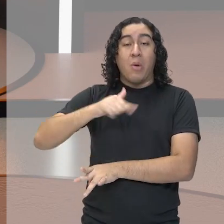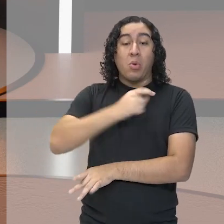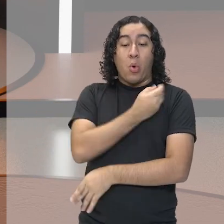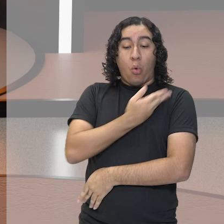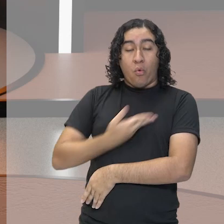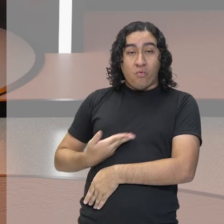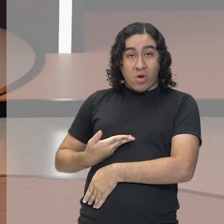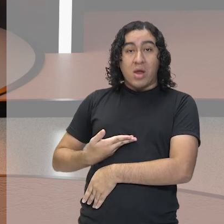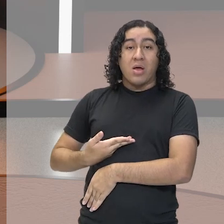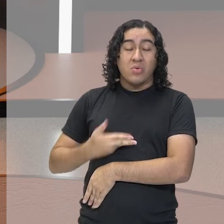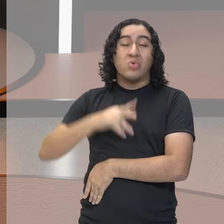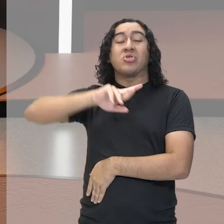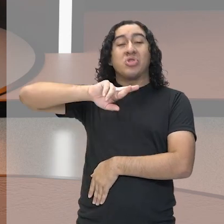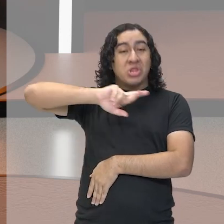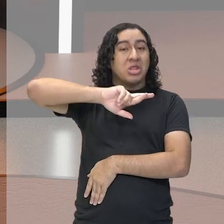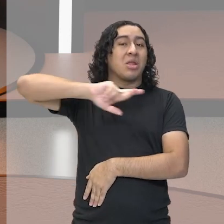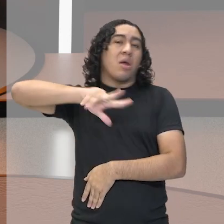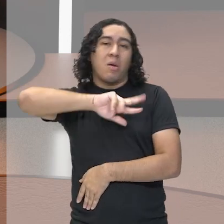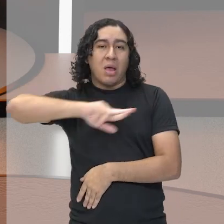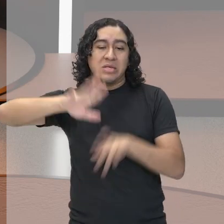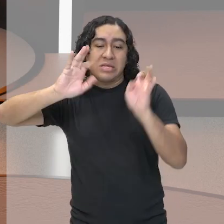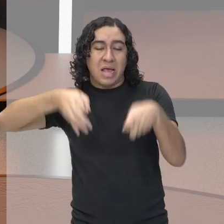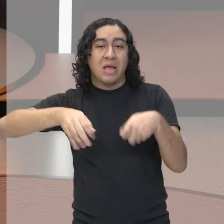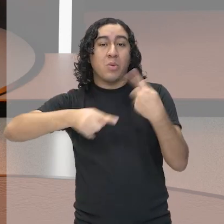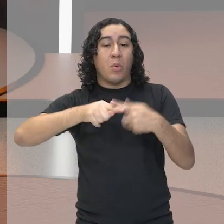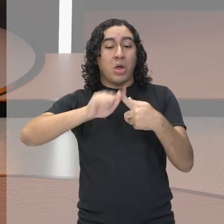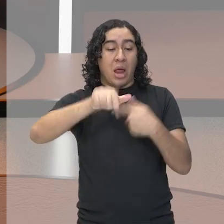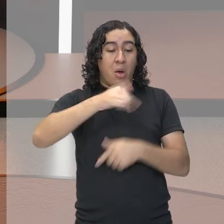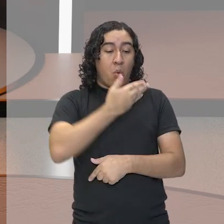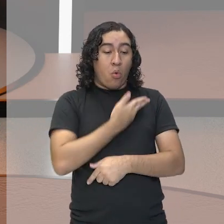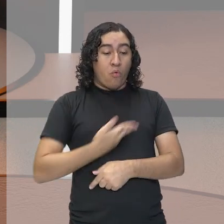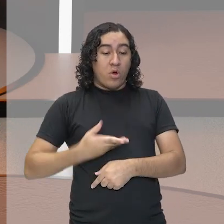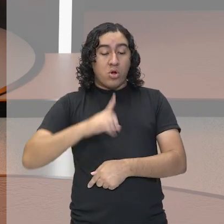laico. O que é um governo laico, professor? É um governo que está